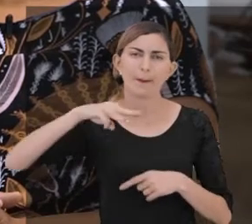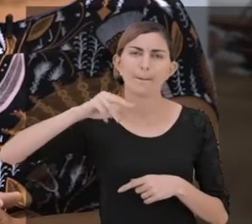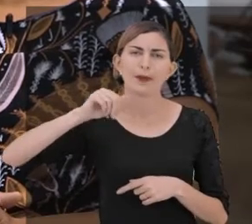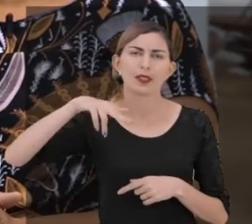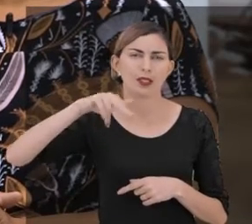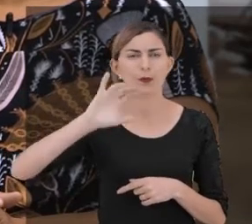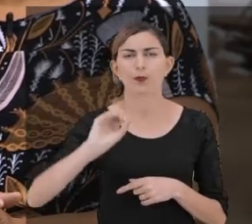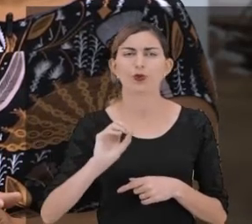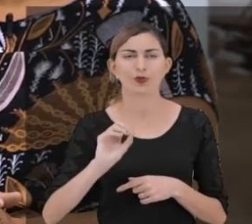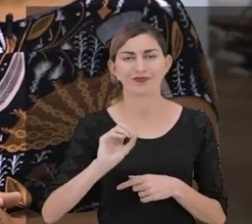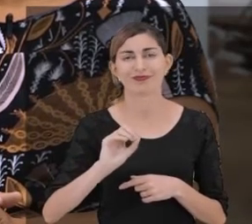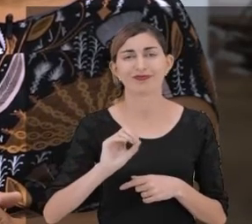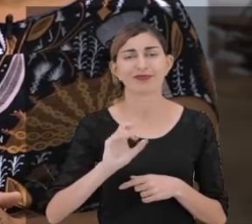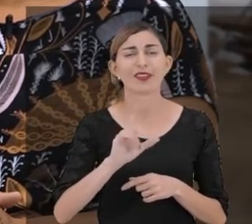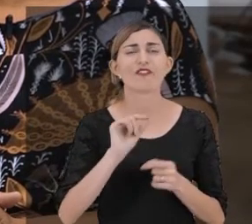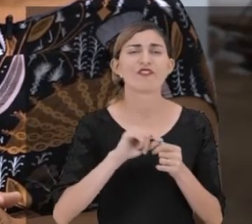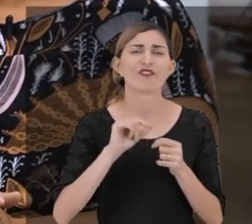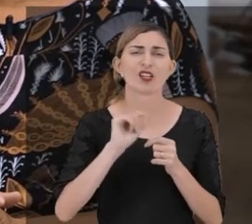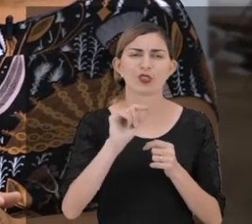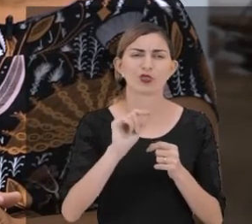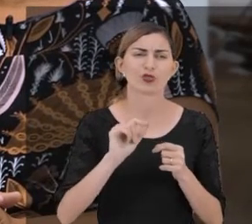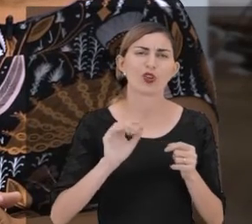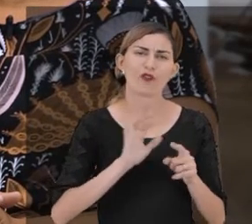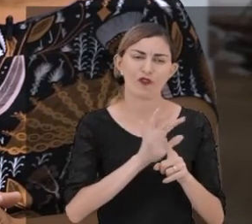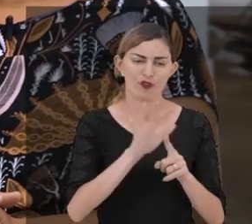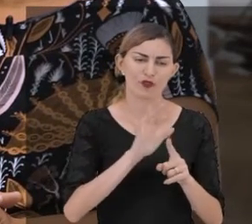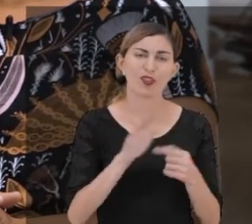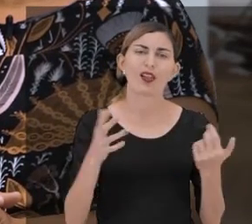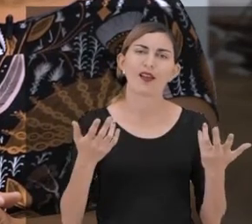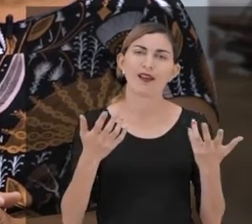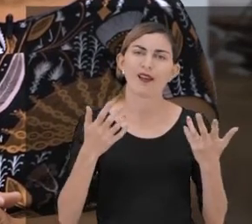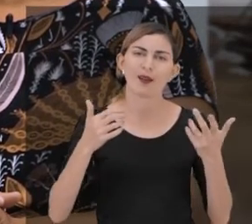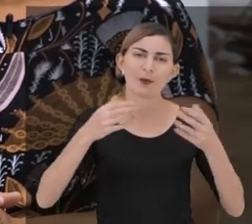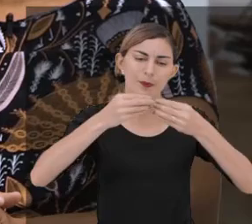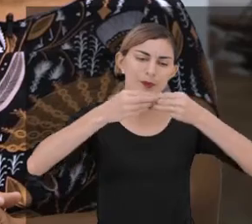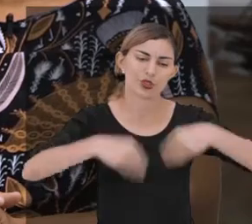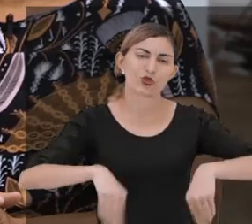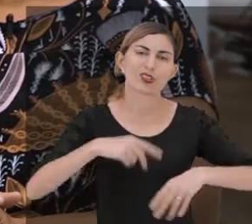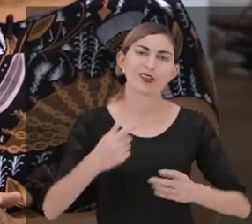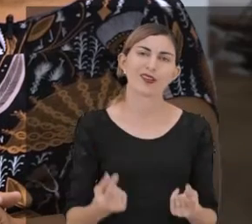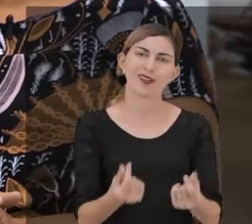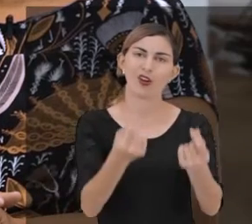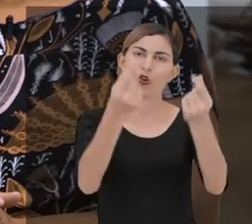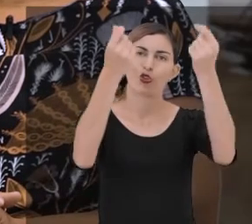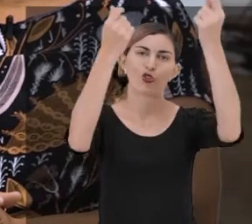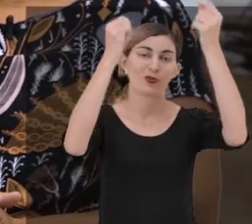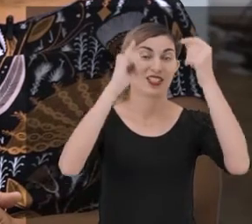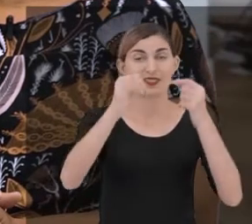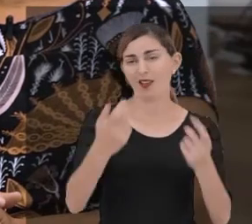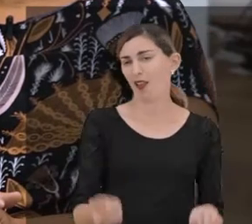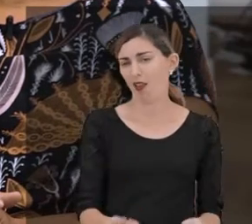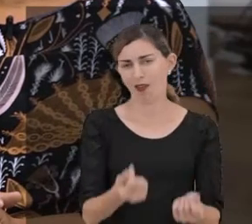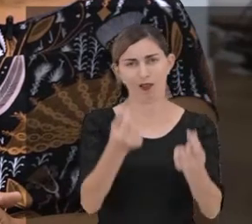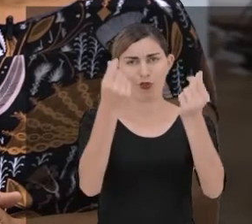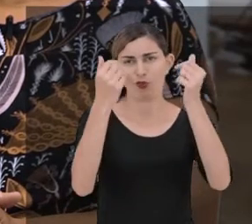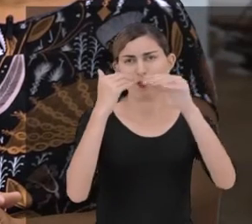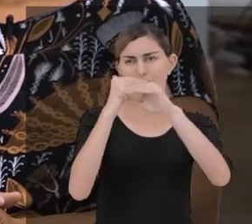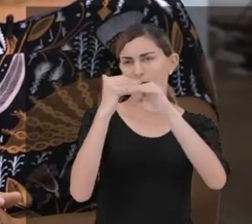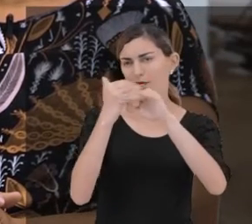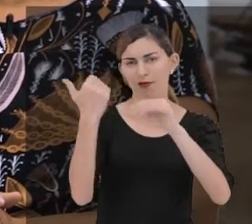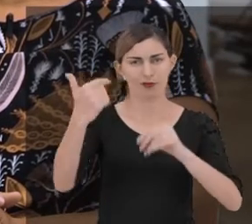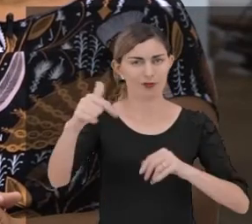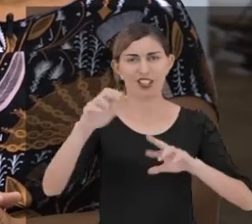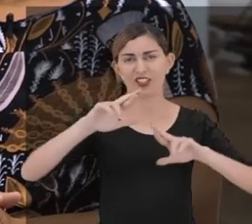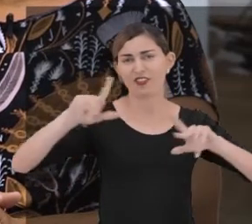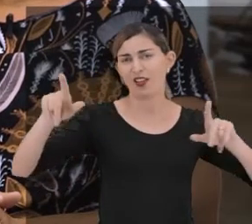salário mínimo. Isso acaba influenciando na economia, porque se a economia não é ventilada com a